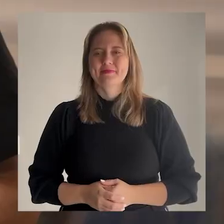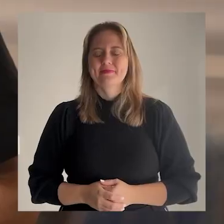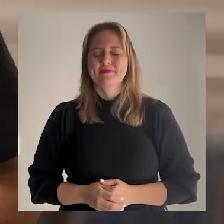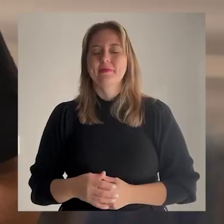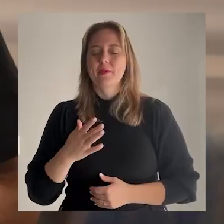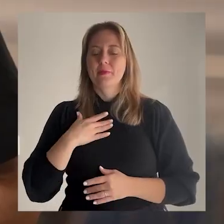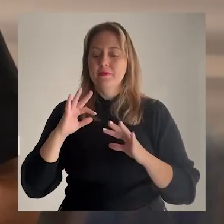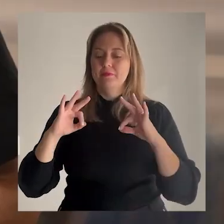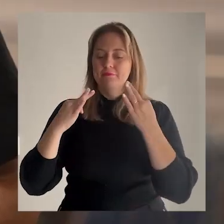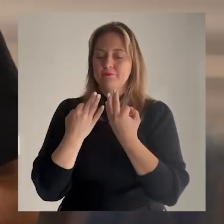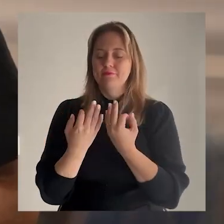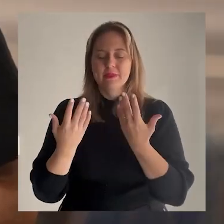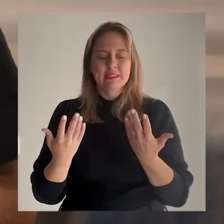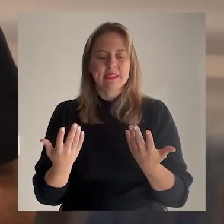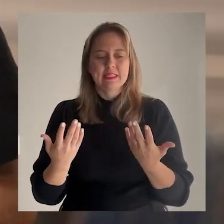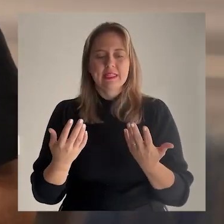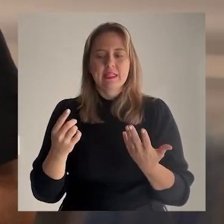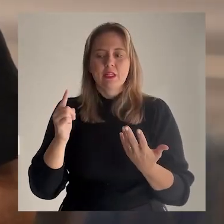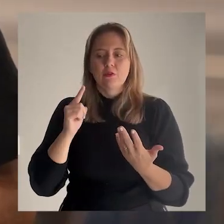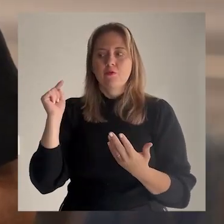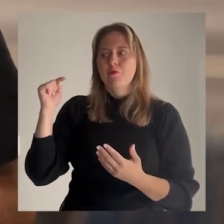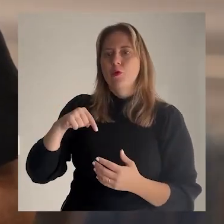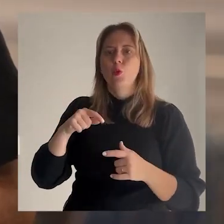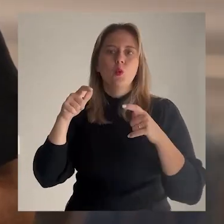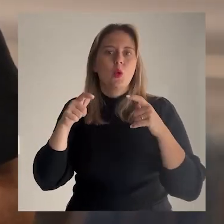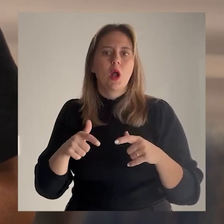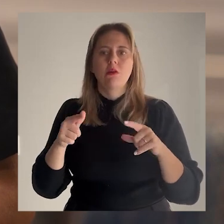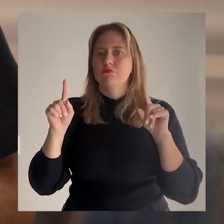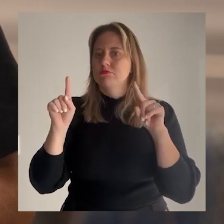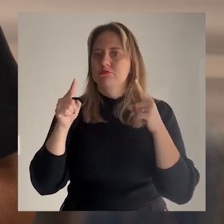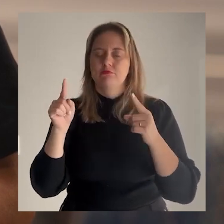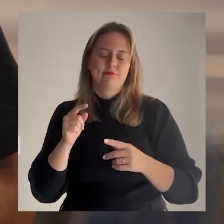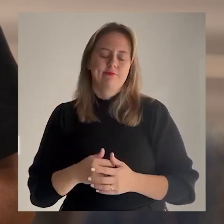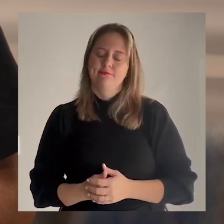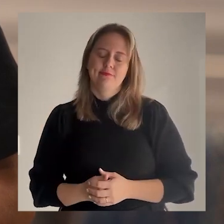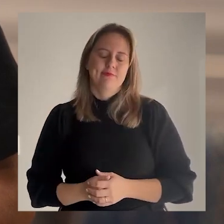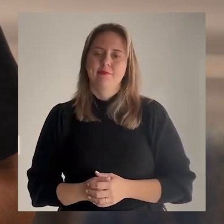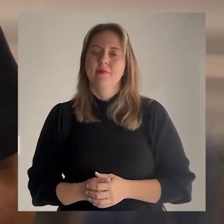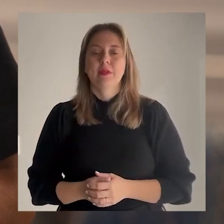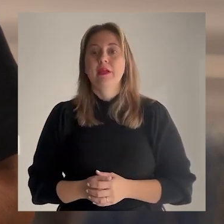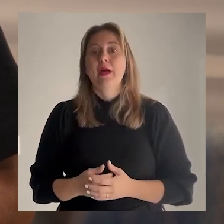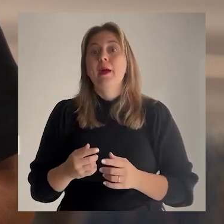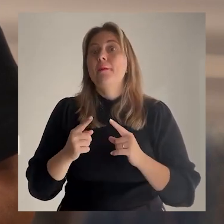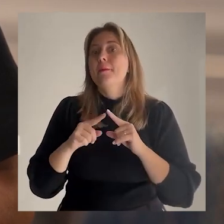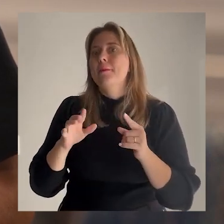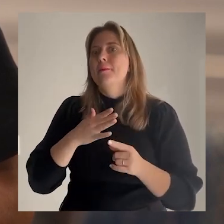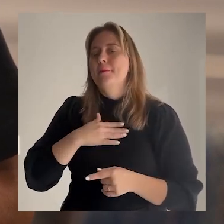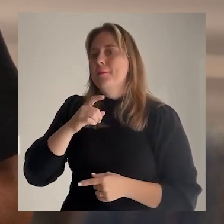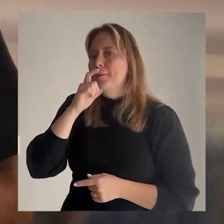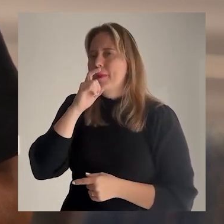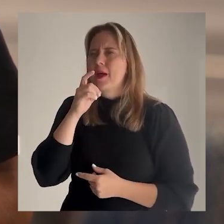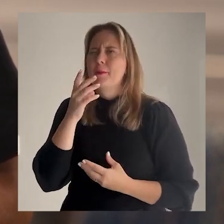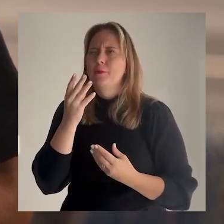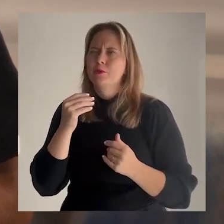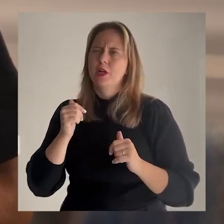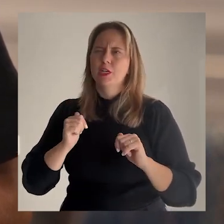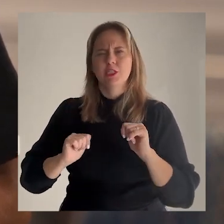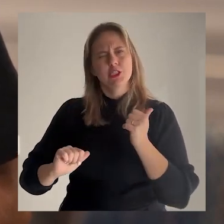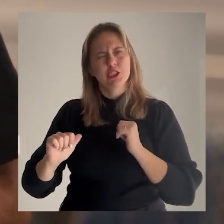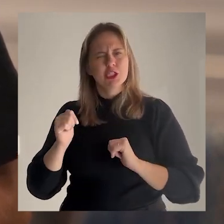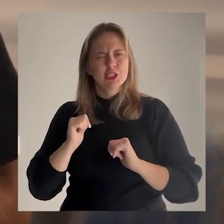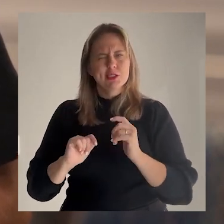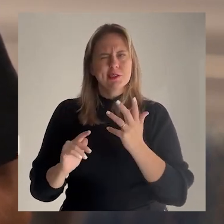A minha família, ela não vem de um lugar musical, assim. Só que o meu pai, ele sempre foi meio artista,